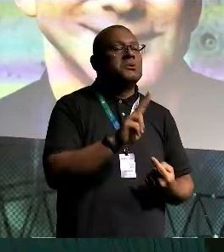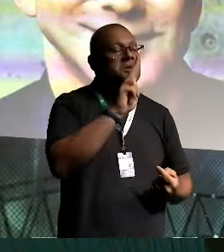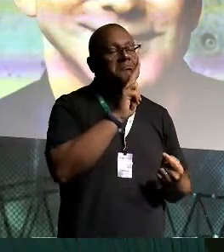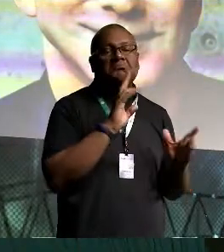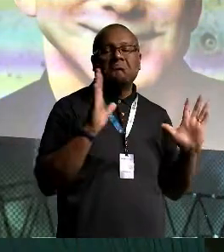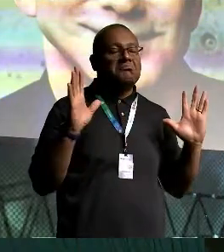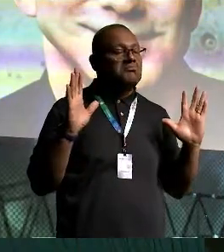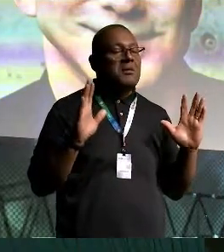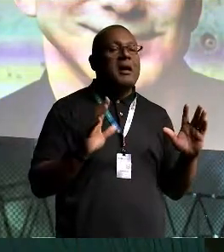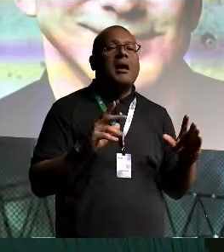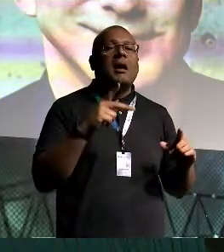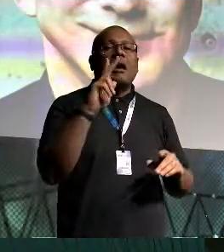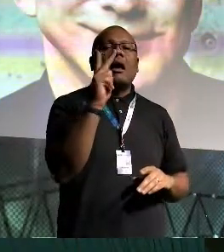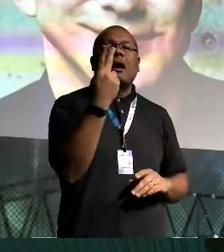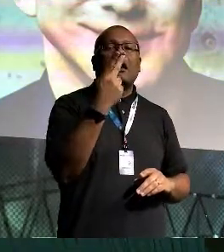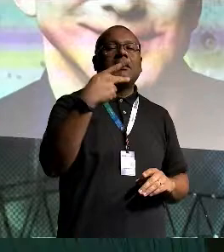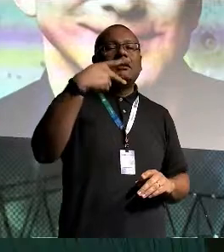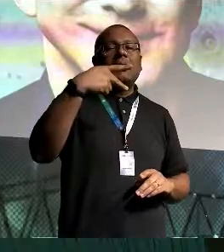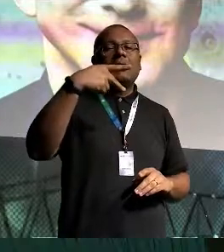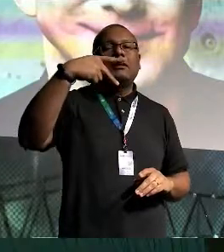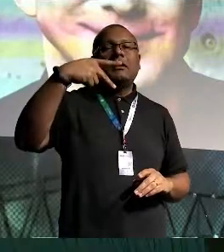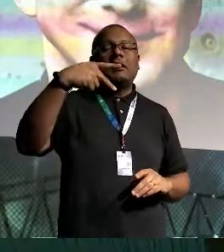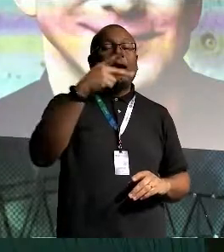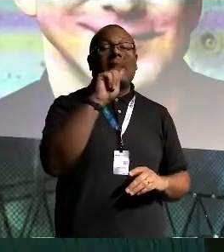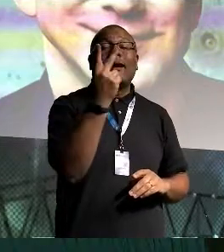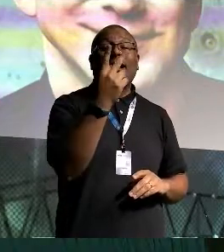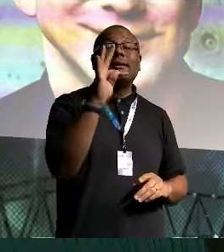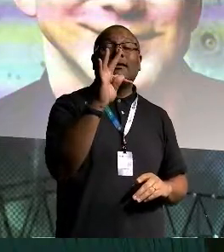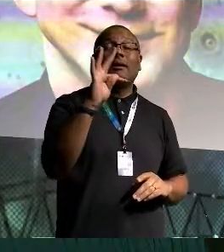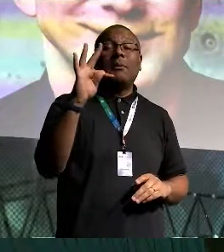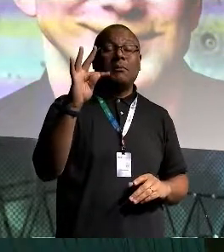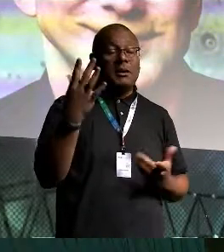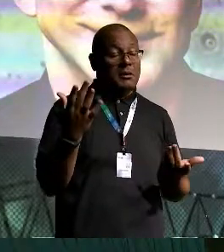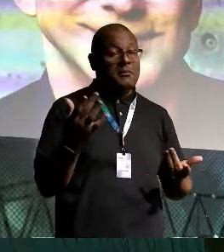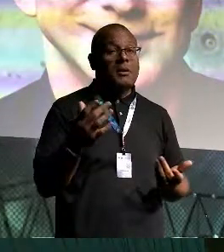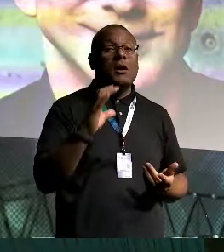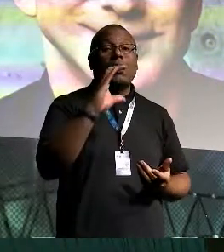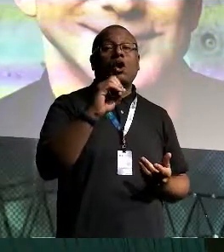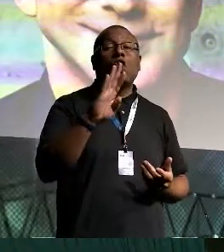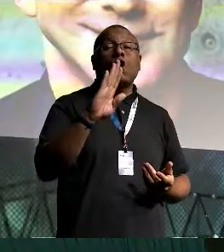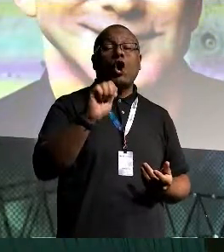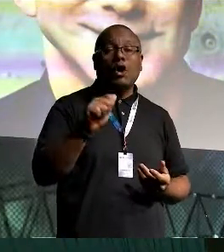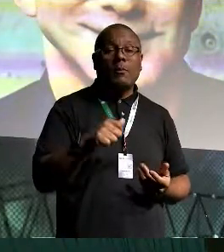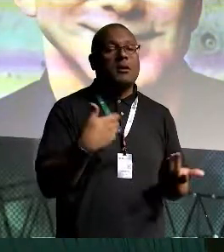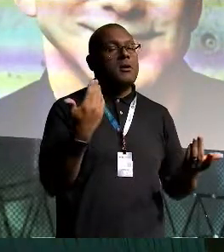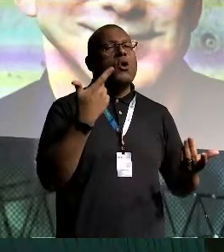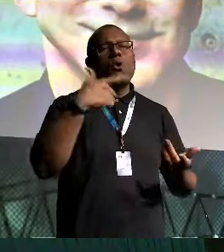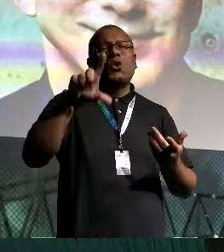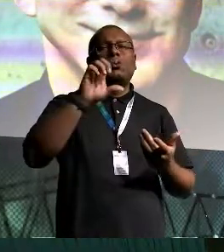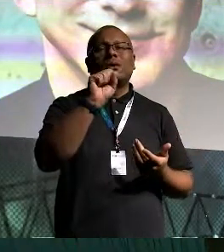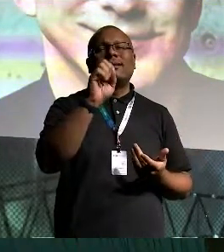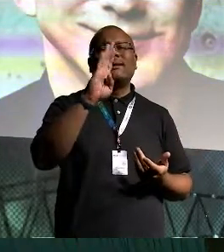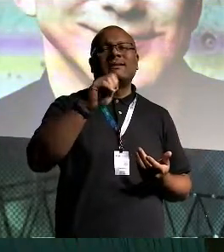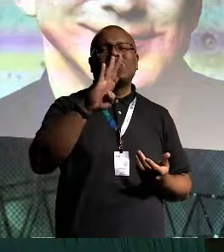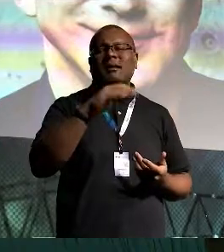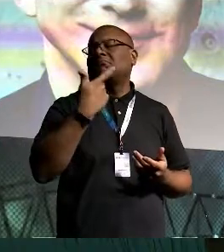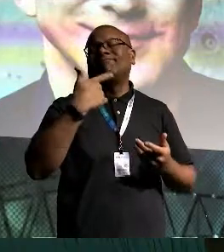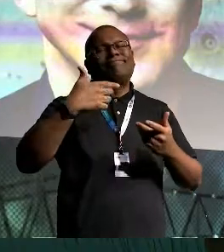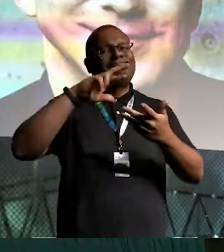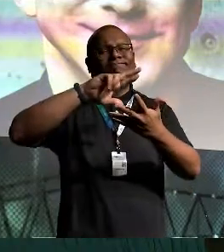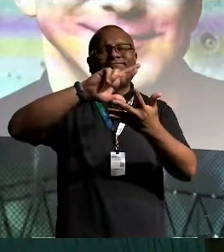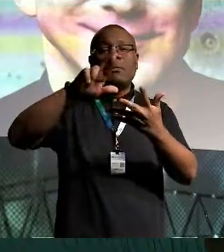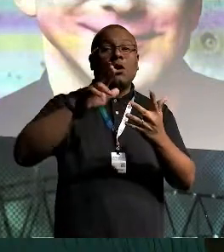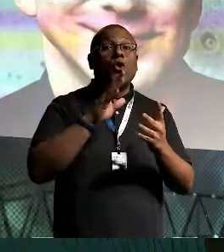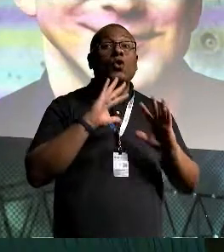usando, se é HTTP, Corba, PubSub, contanto que vocês usem e respeitem essas interfaces de serviço para